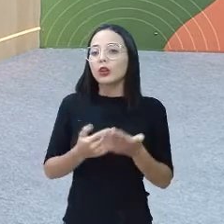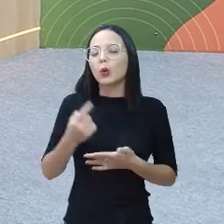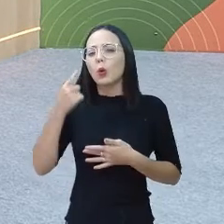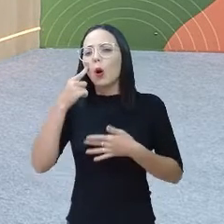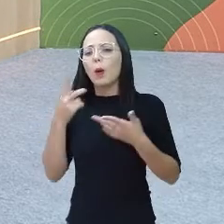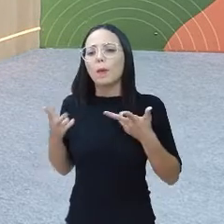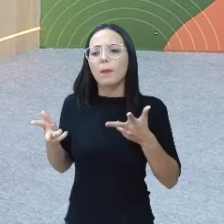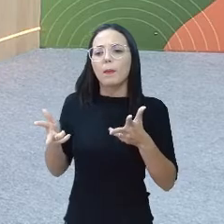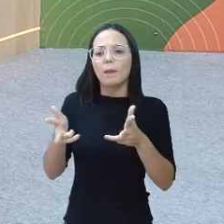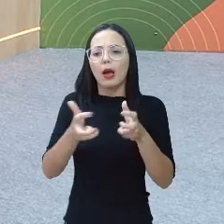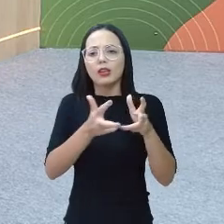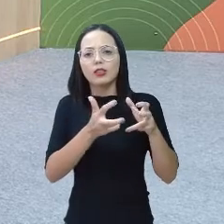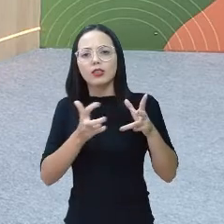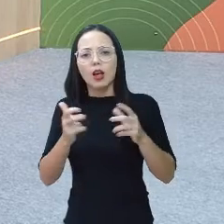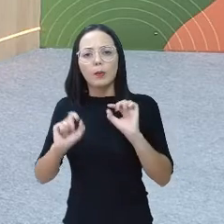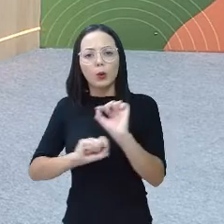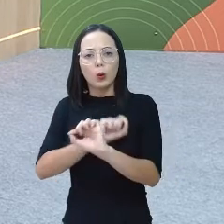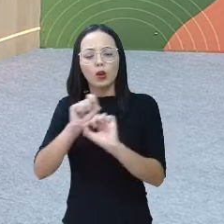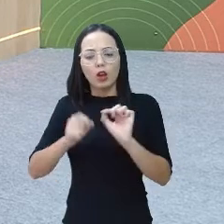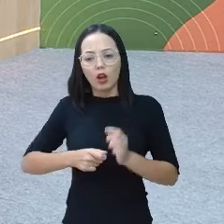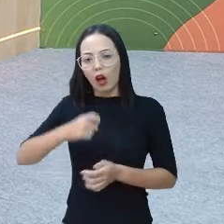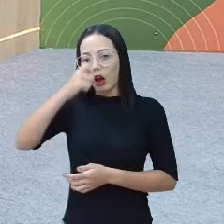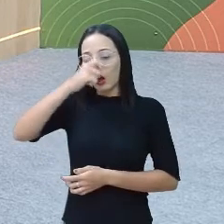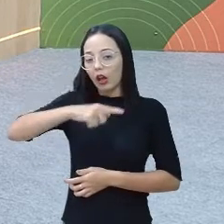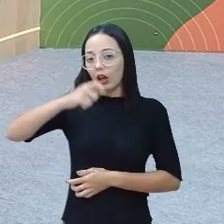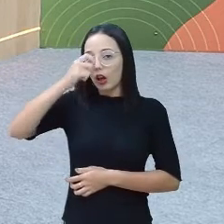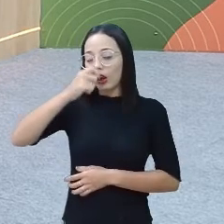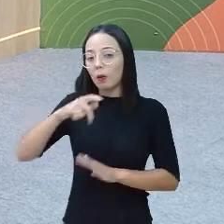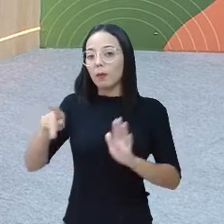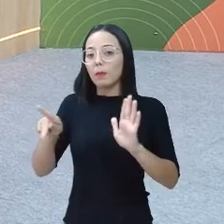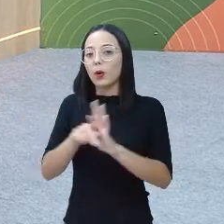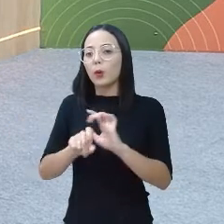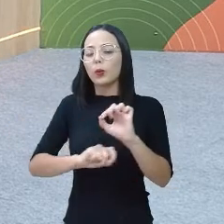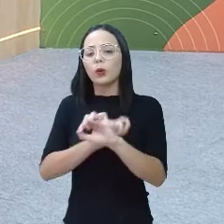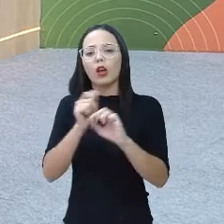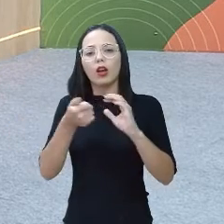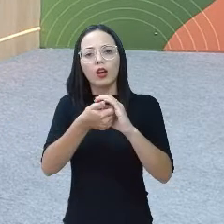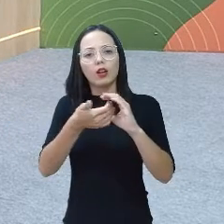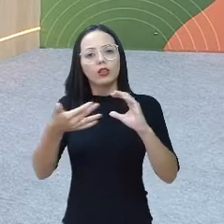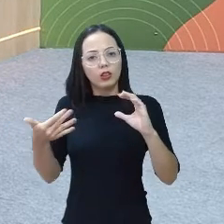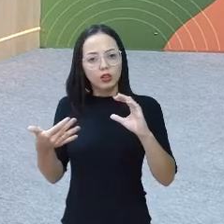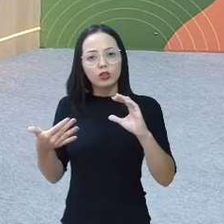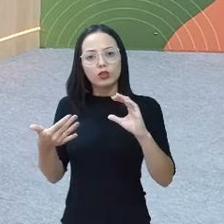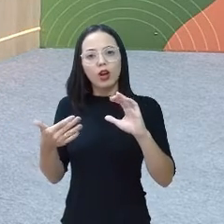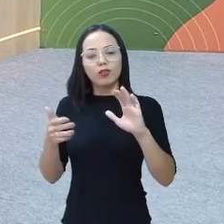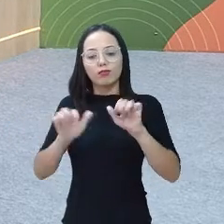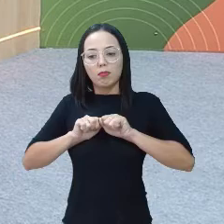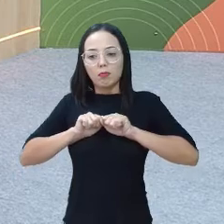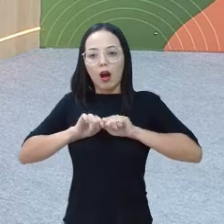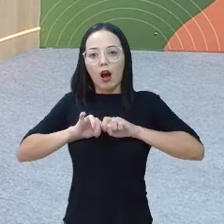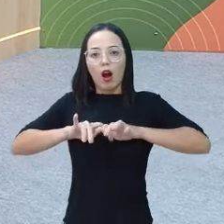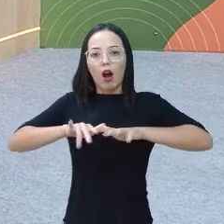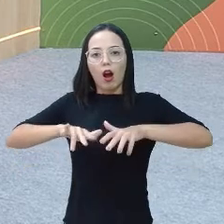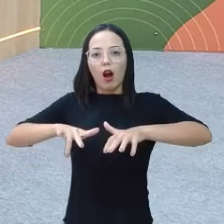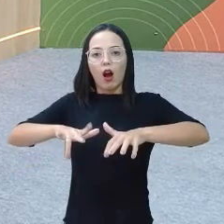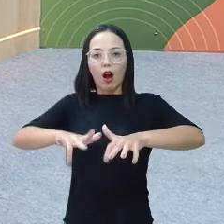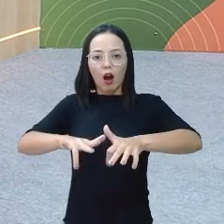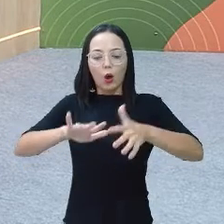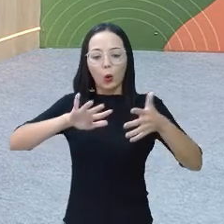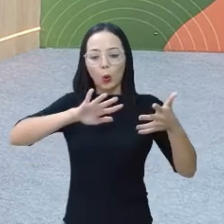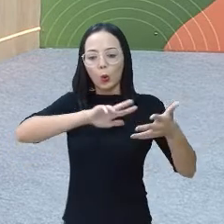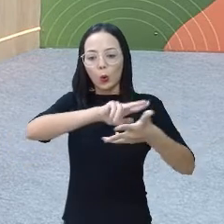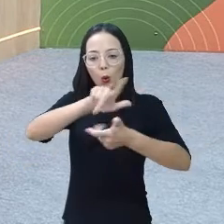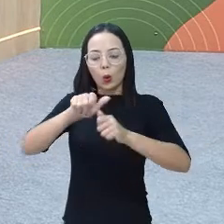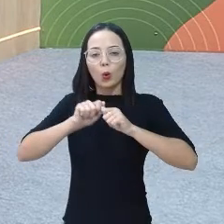vê que a gripe espanhola ela adquiriu um caráter, né, de pandemia. Então a